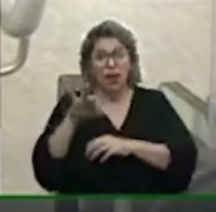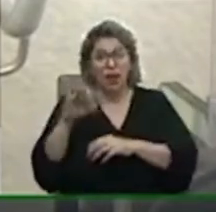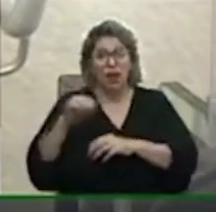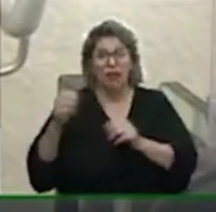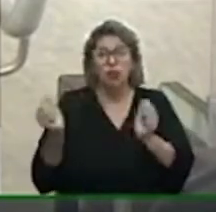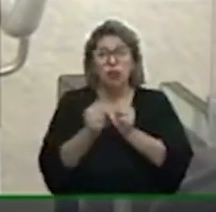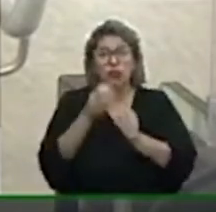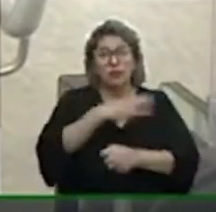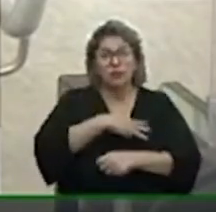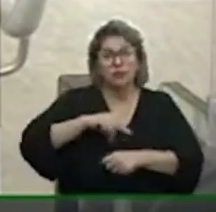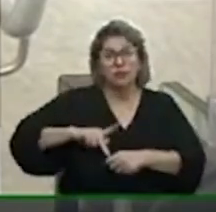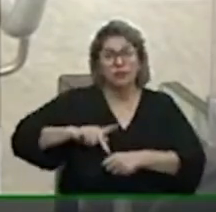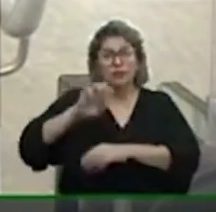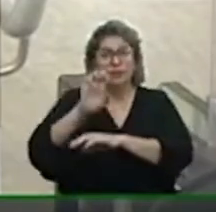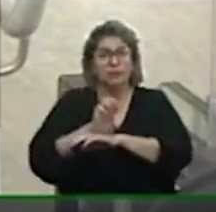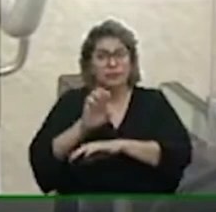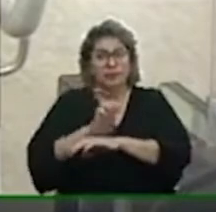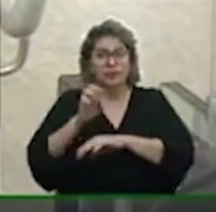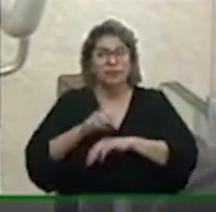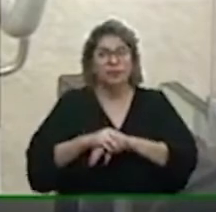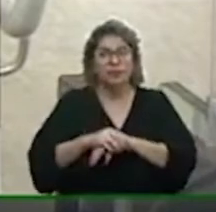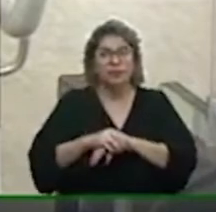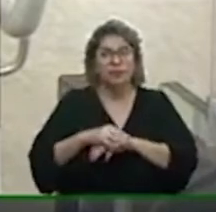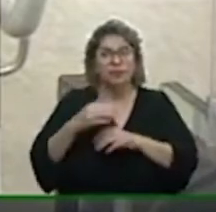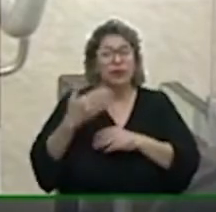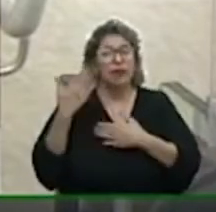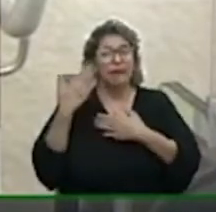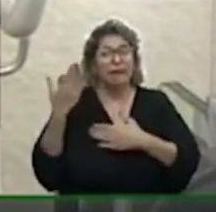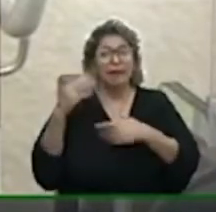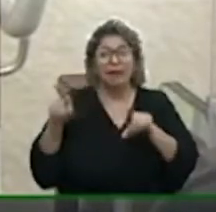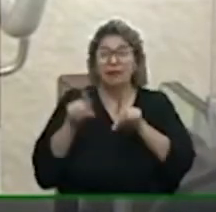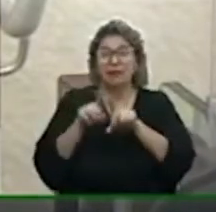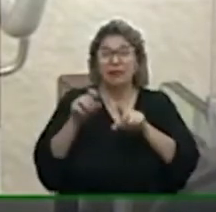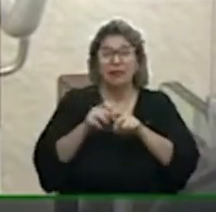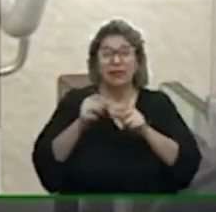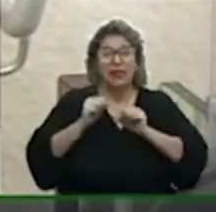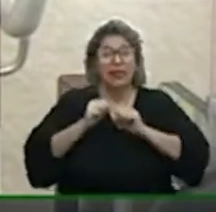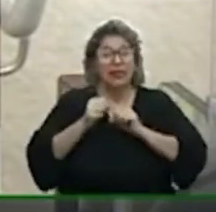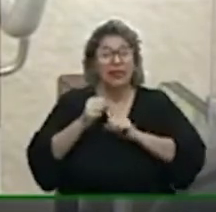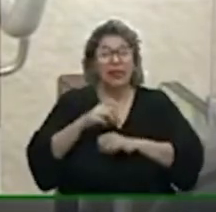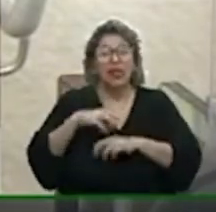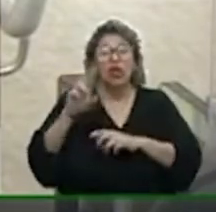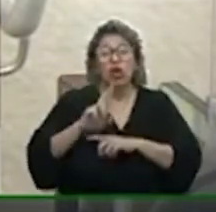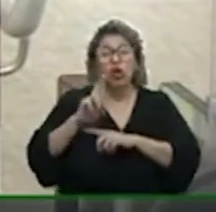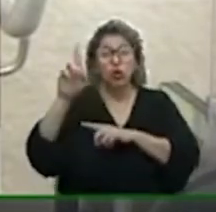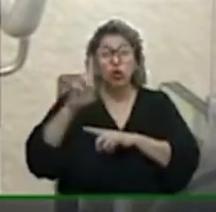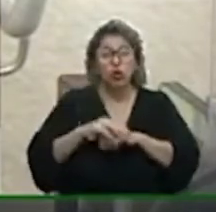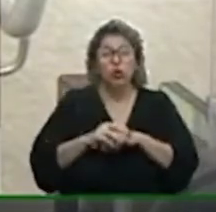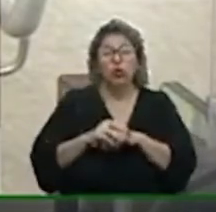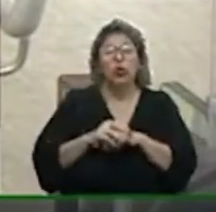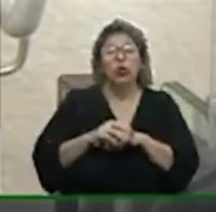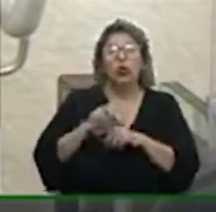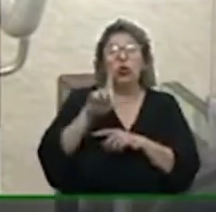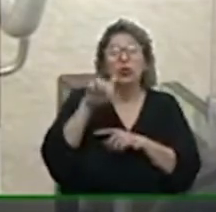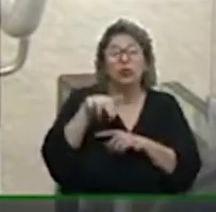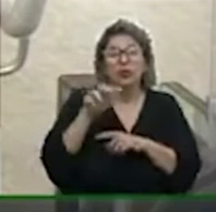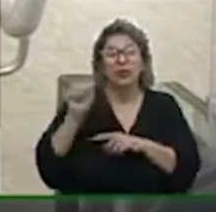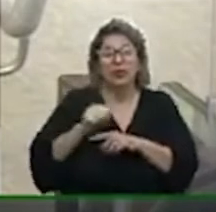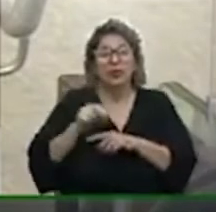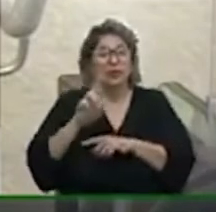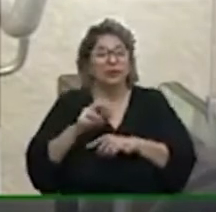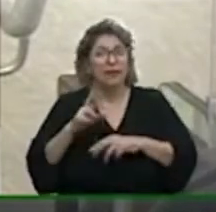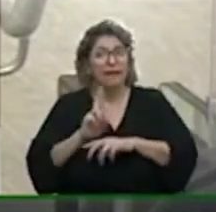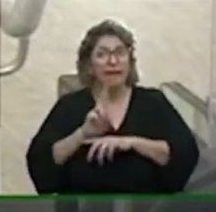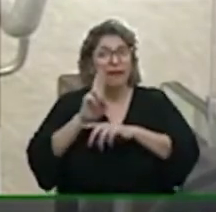para junto do ministério público estadual e graças a uma ação enérgica da dra o Casarotto que é